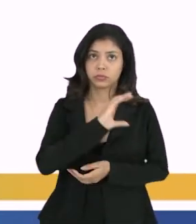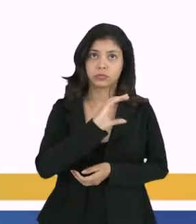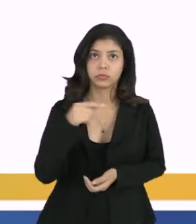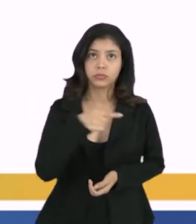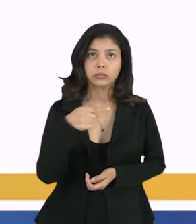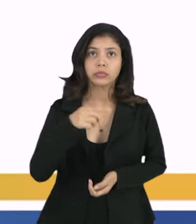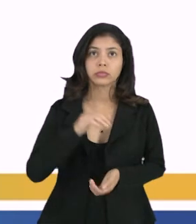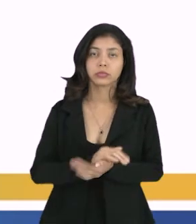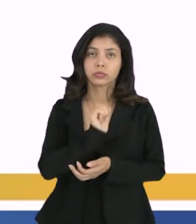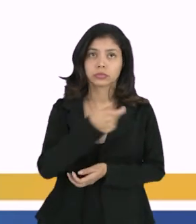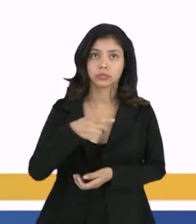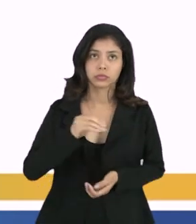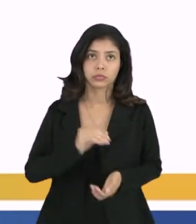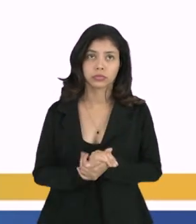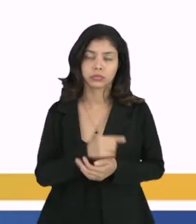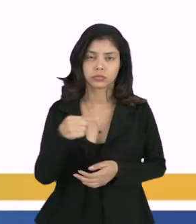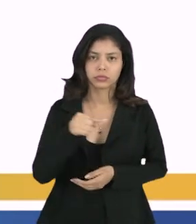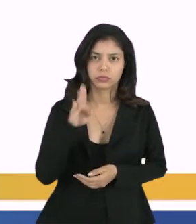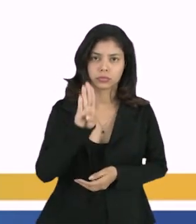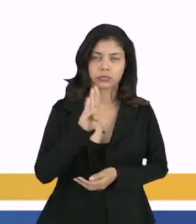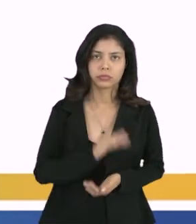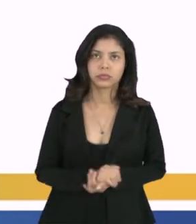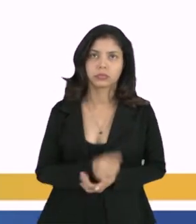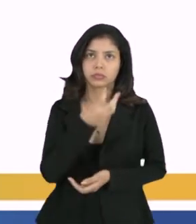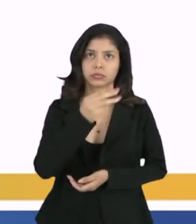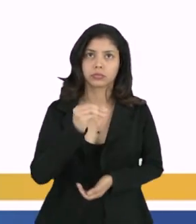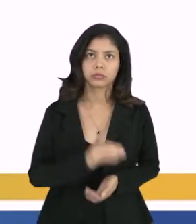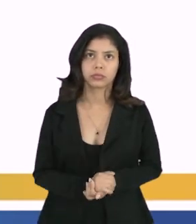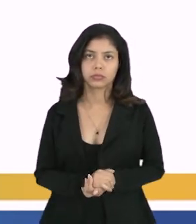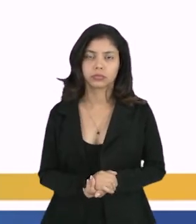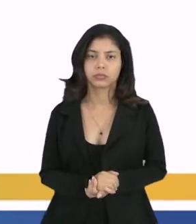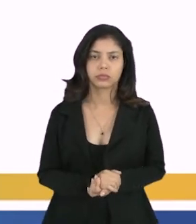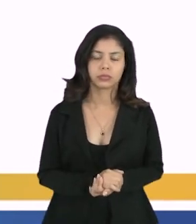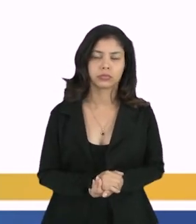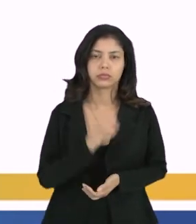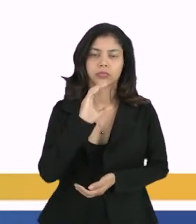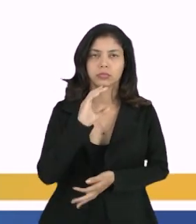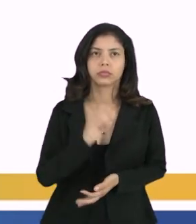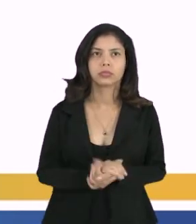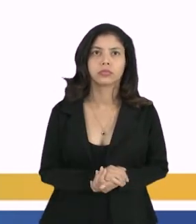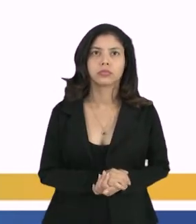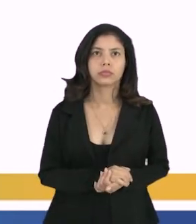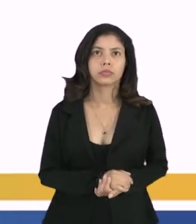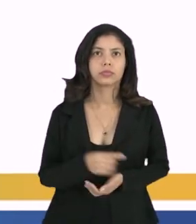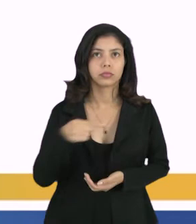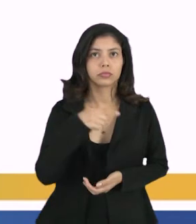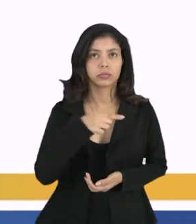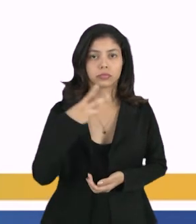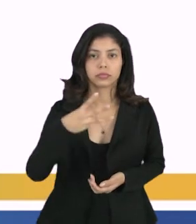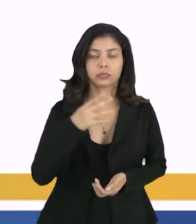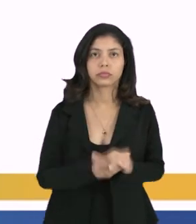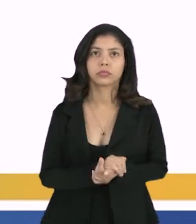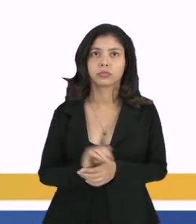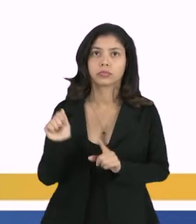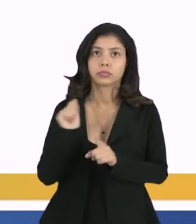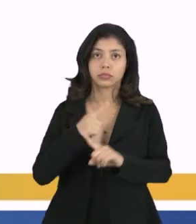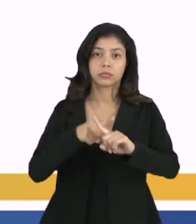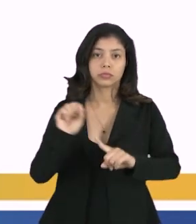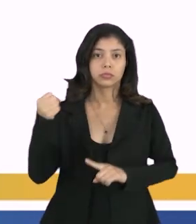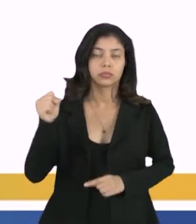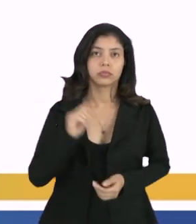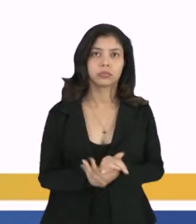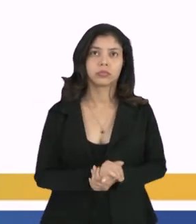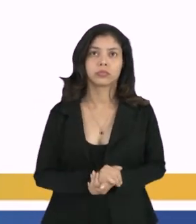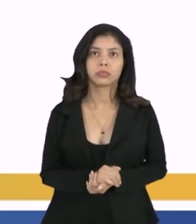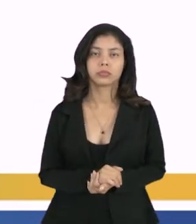c menos ax0 sobre b. Então seria 30, que é o valor de c, menos 3, que é o valor de a, multiplicado por 8,